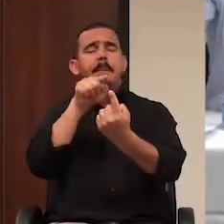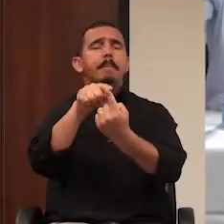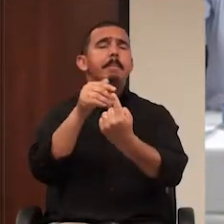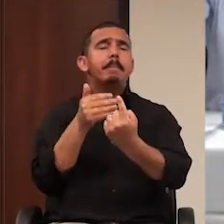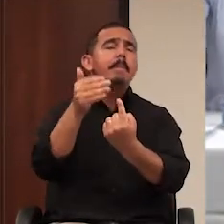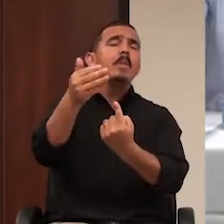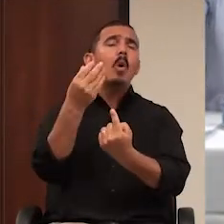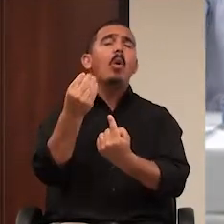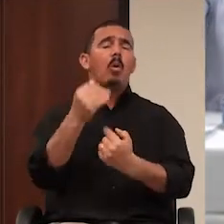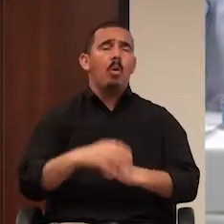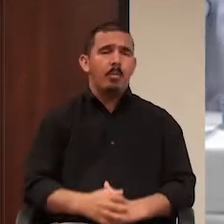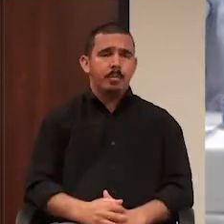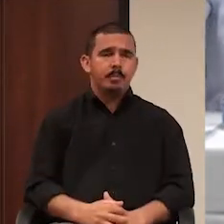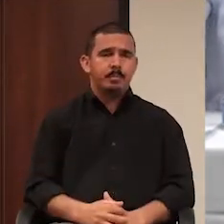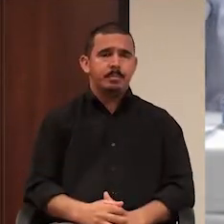alteração?